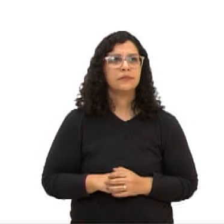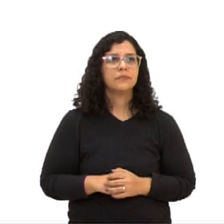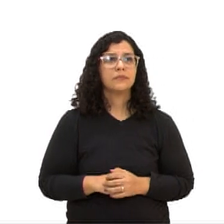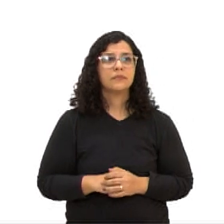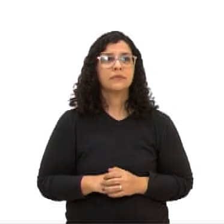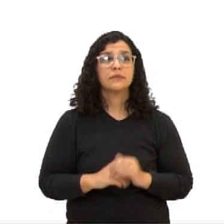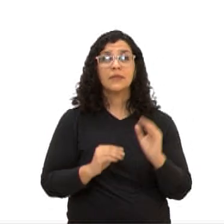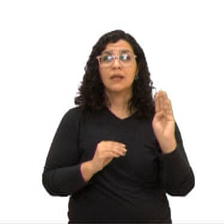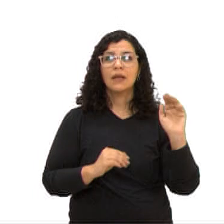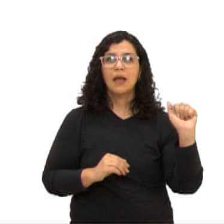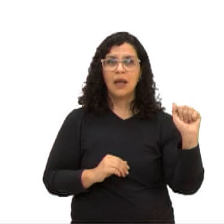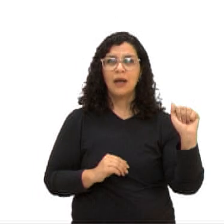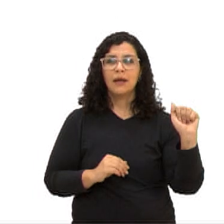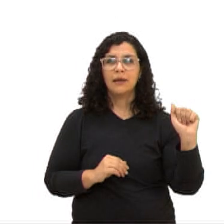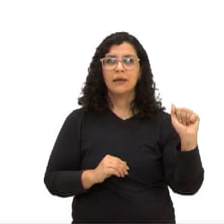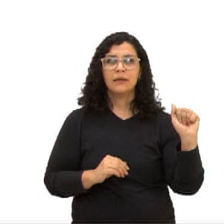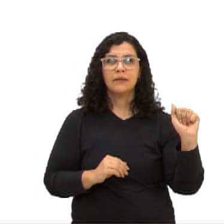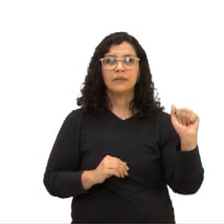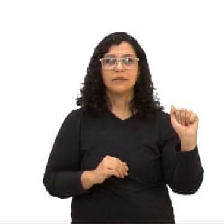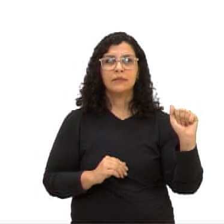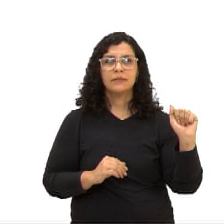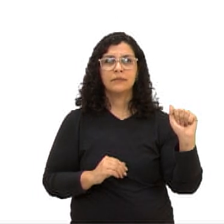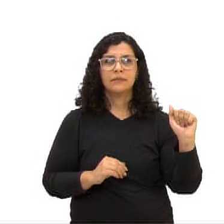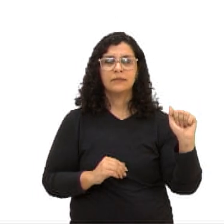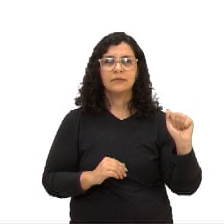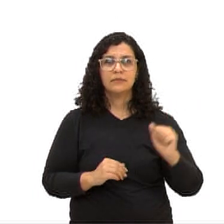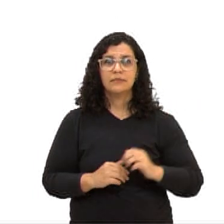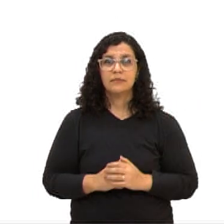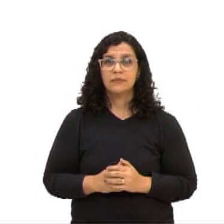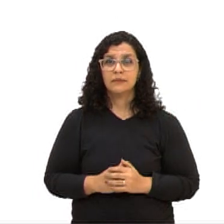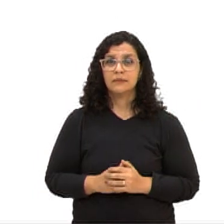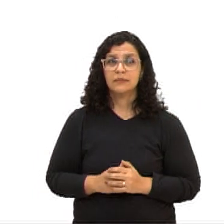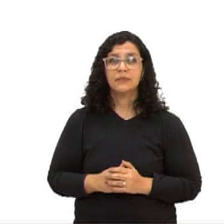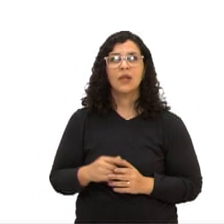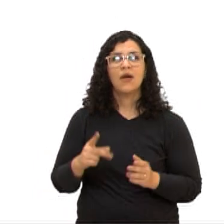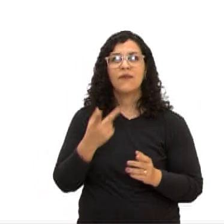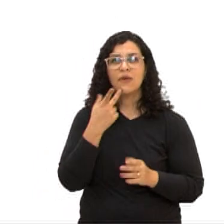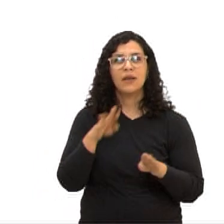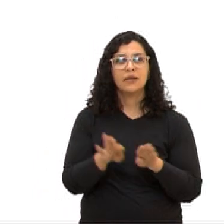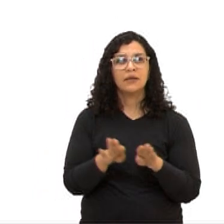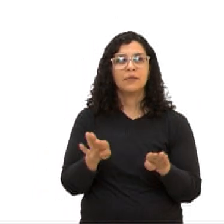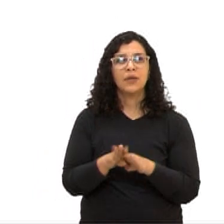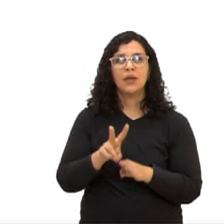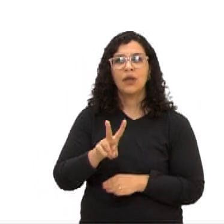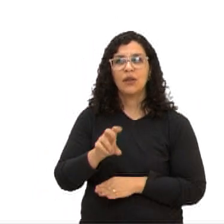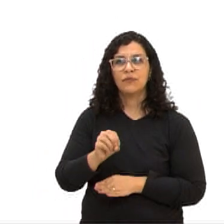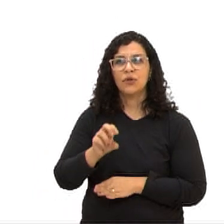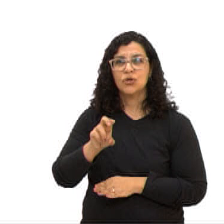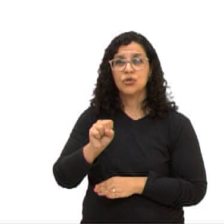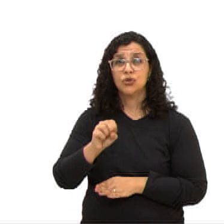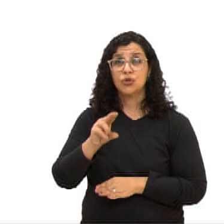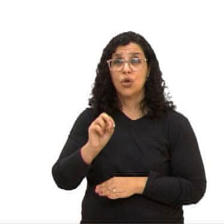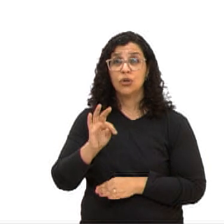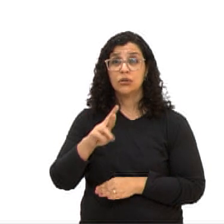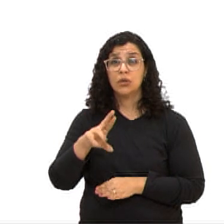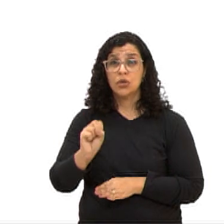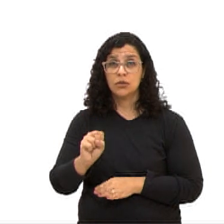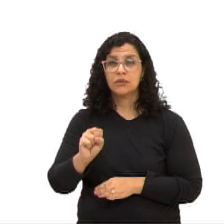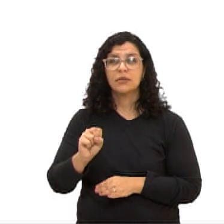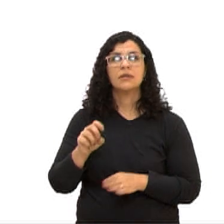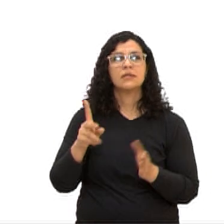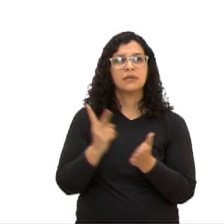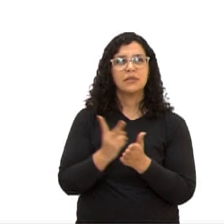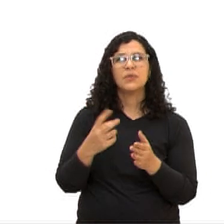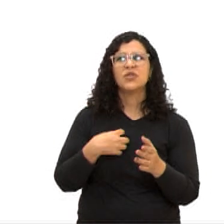segunda, la A. Me dejáis ir con vosotros? Aqui tem indicado, né? Vosotros, então,